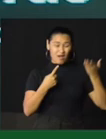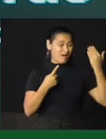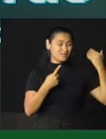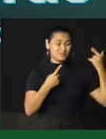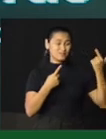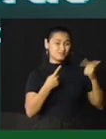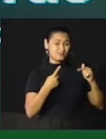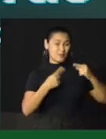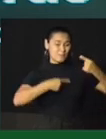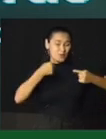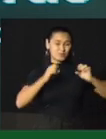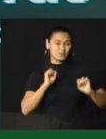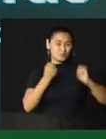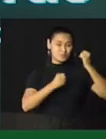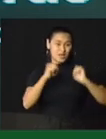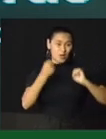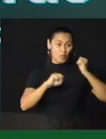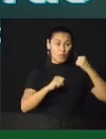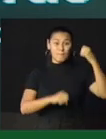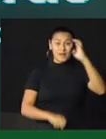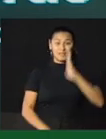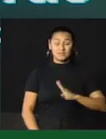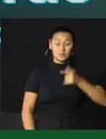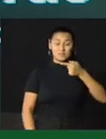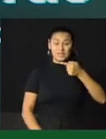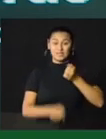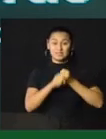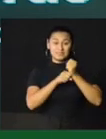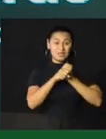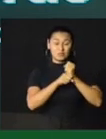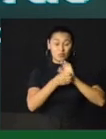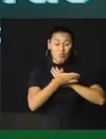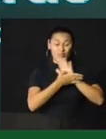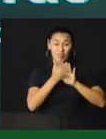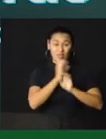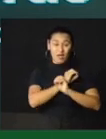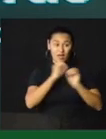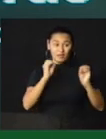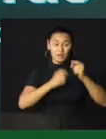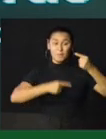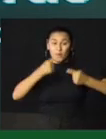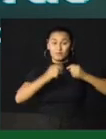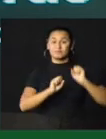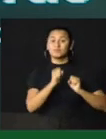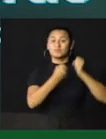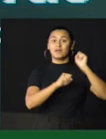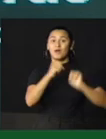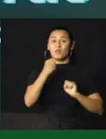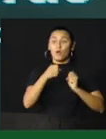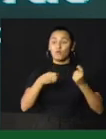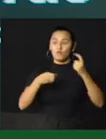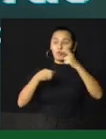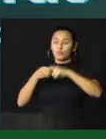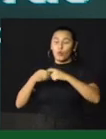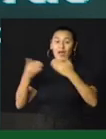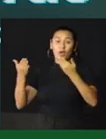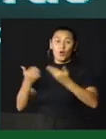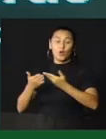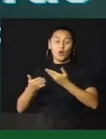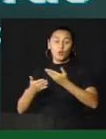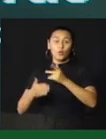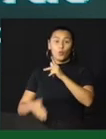Industrial o Brasil passou 7 anos sem ter política Industrial o Brasil voltou a ter política Industrial o presidente